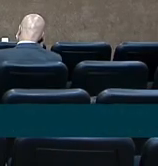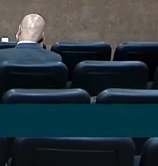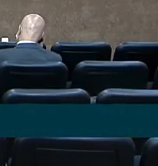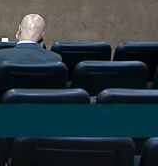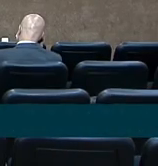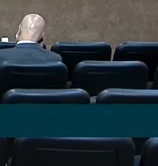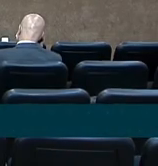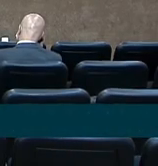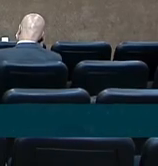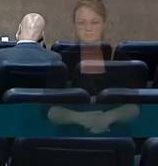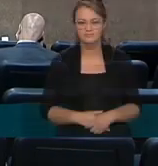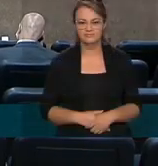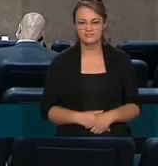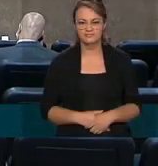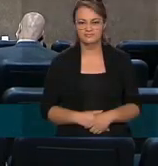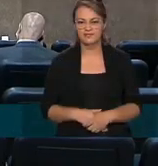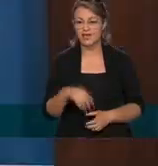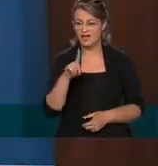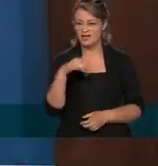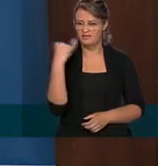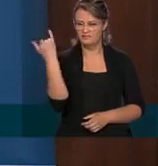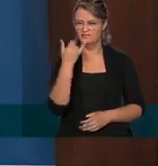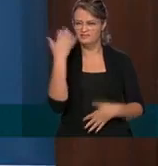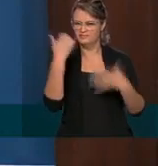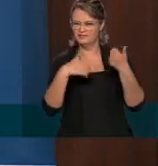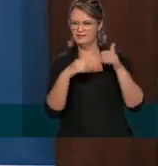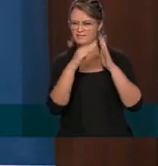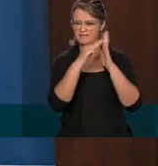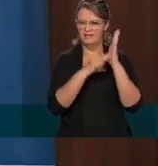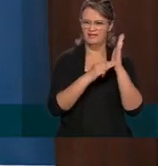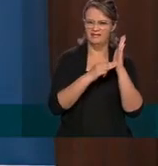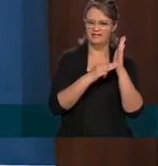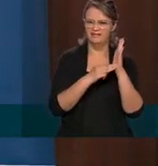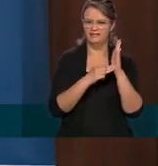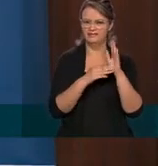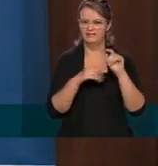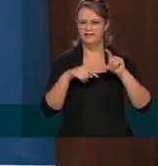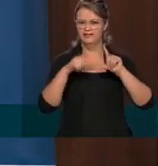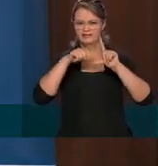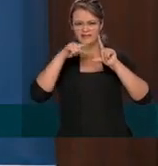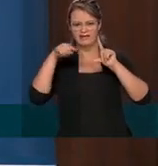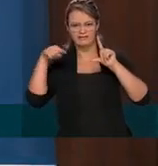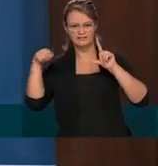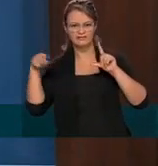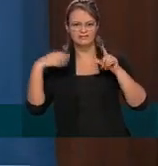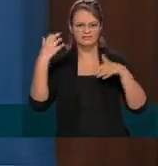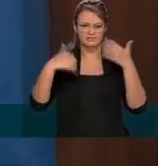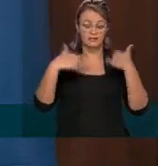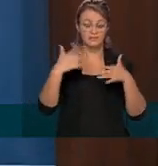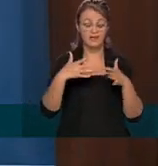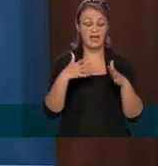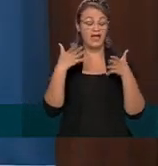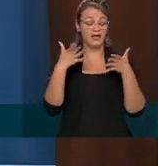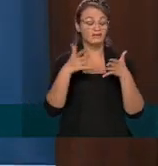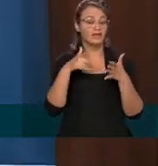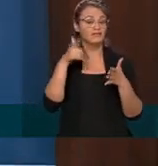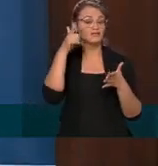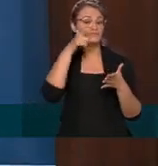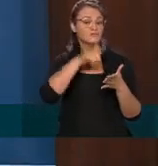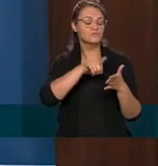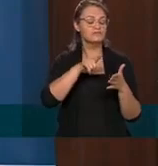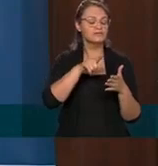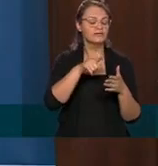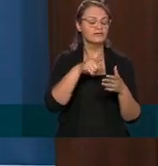Bom, é importante trazer esse aspecto de metodologia estatística, e agora eu vou seguir falando um pouco dos resultados secundários de